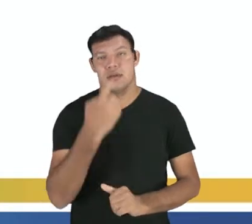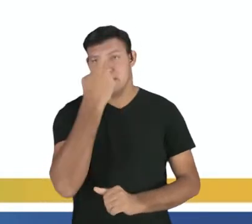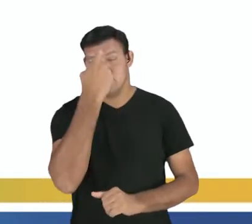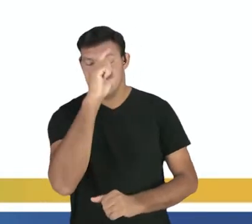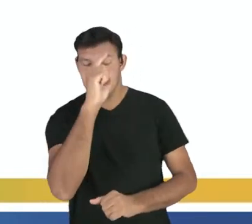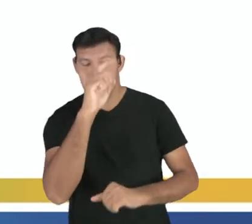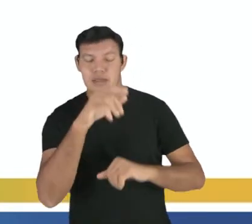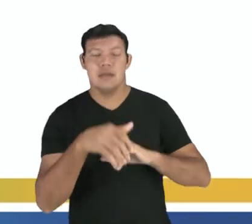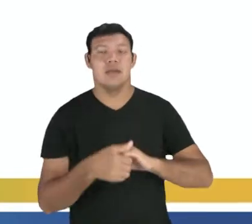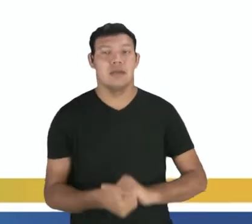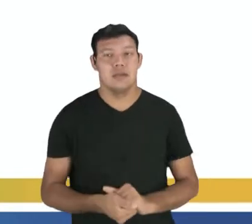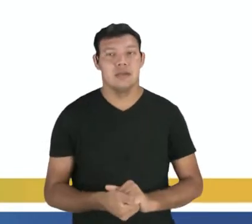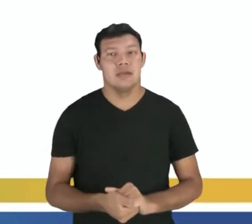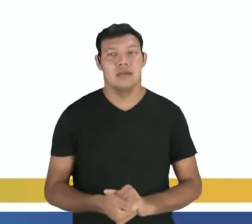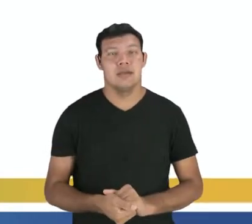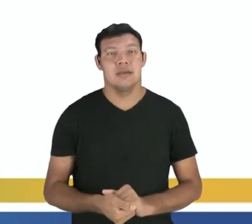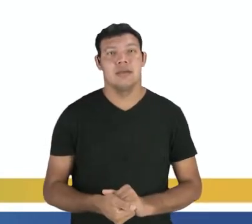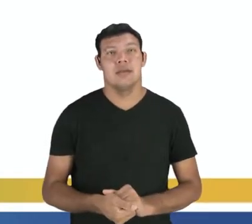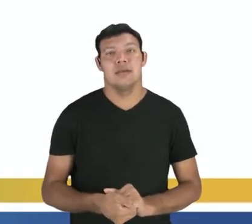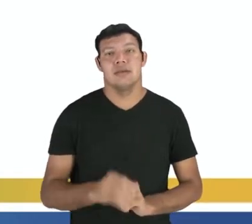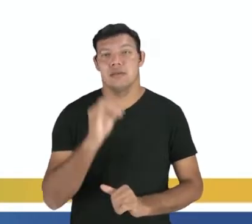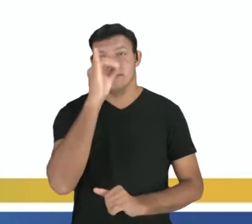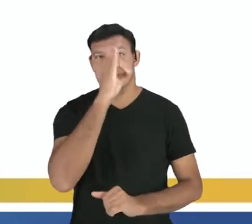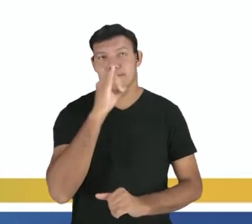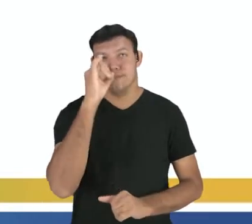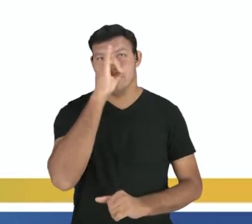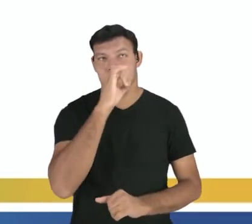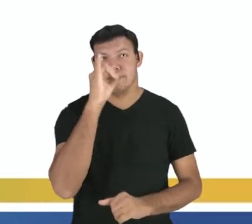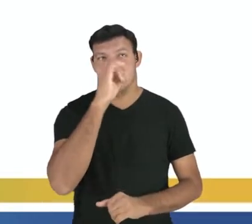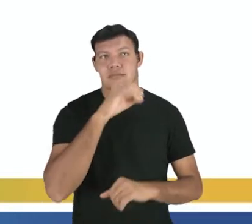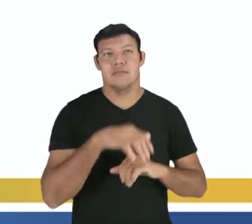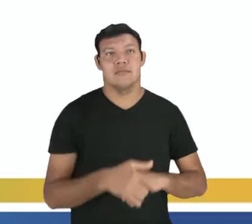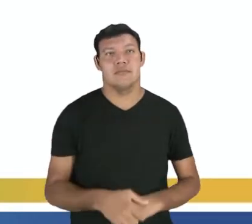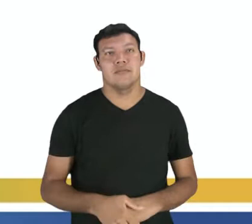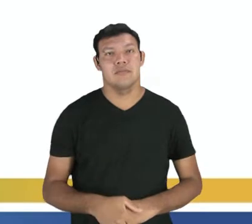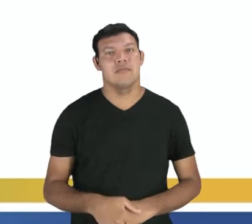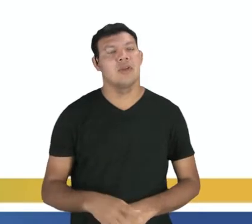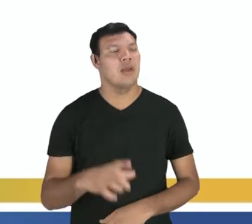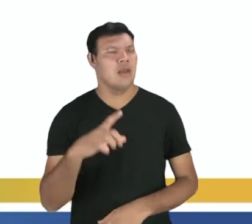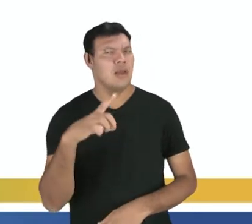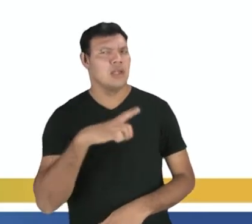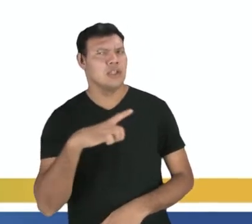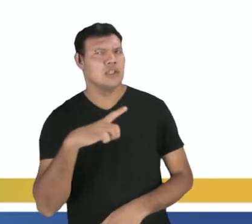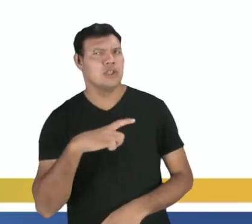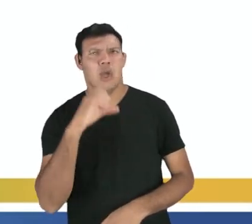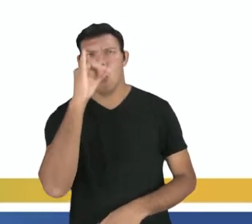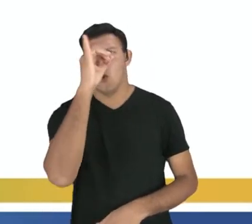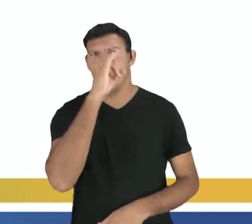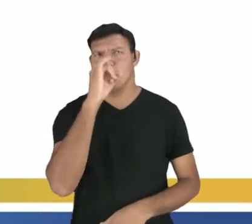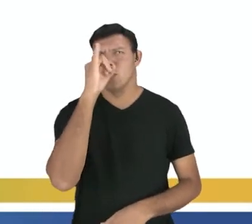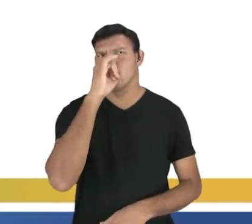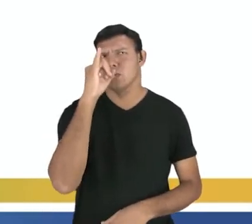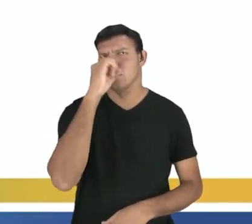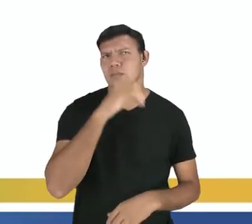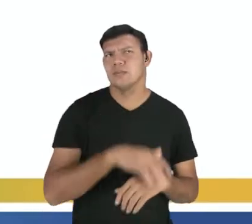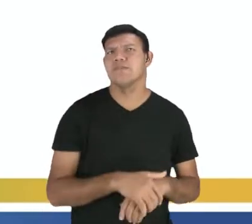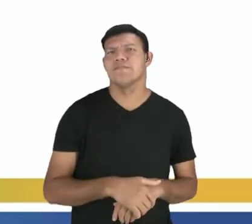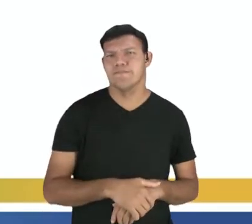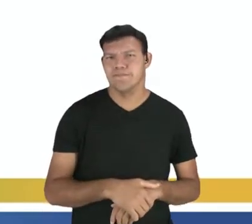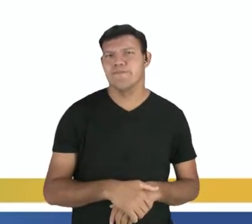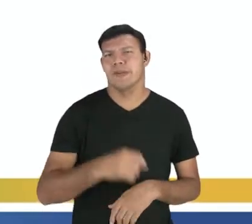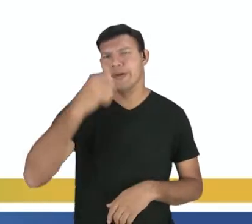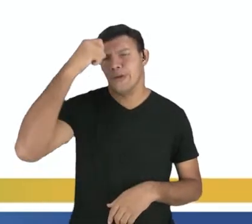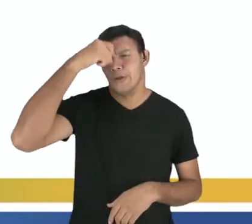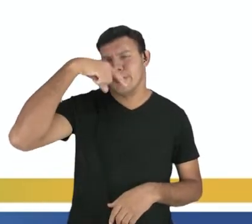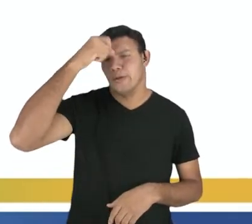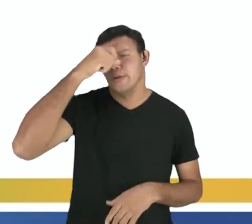gripe humana, né? Vejam só, vamos analisar aí, não a interpretação da charge, tá? Vamos analisar aí a palavra